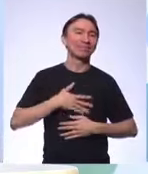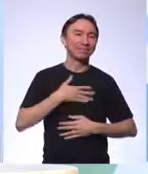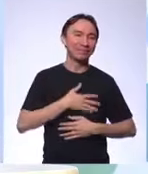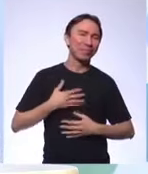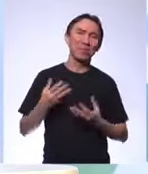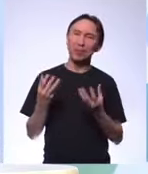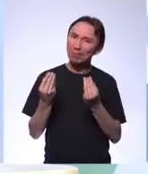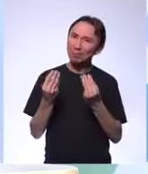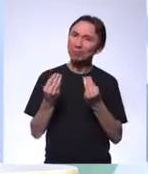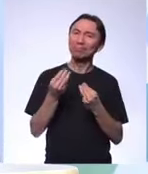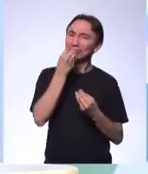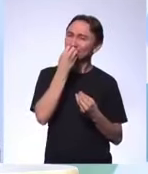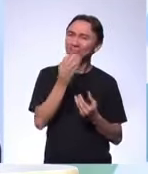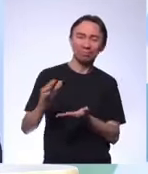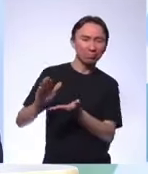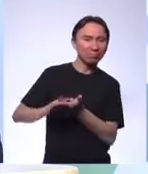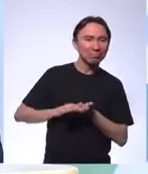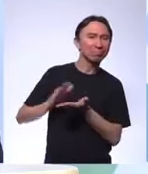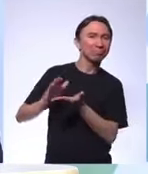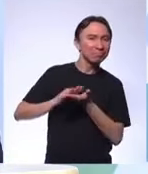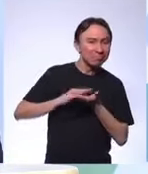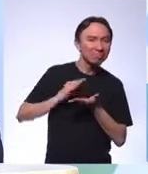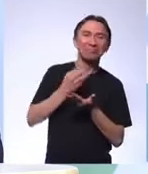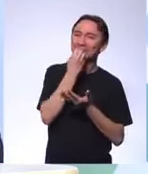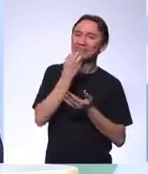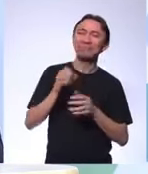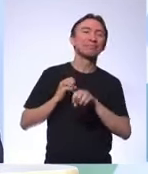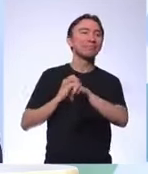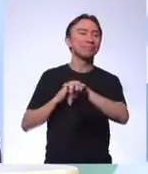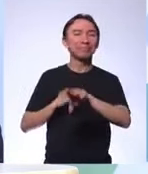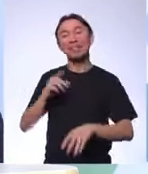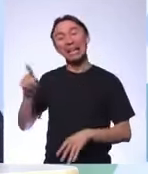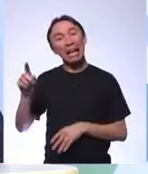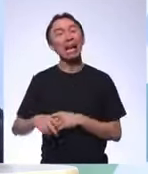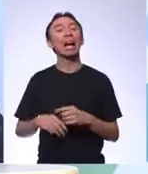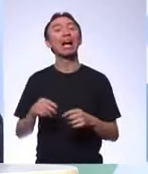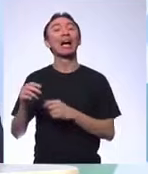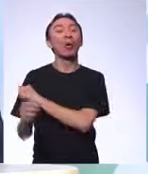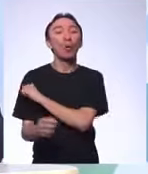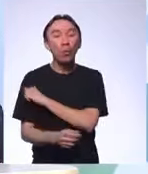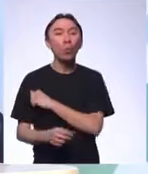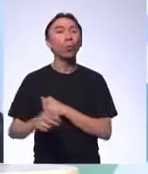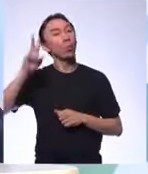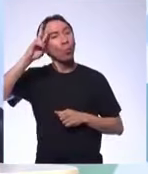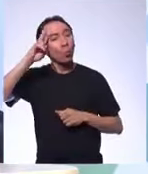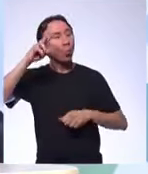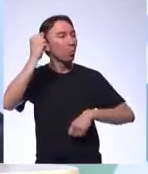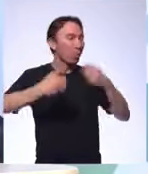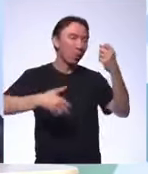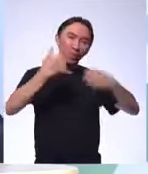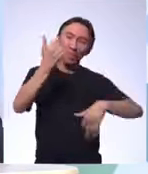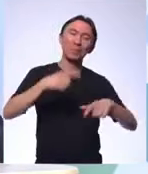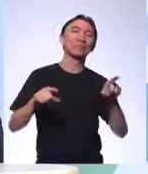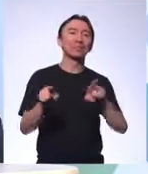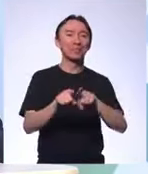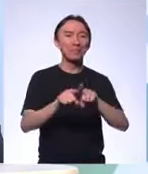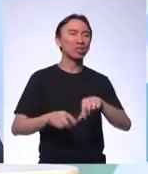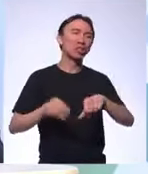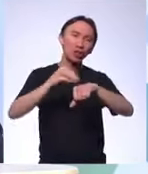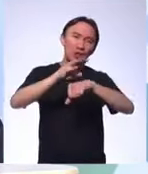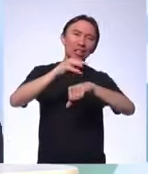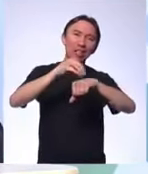aqui da aula, depoimentos importantes dos estudantes, dicas dos professores que também estavam aparecendo aqui